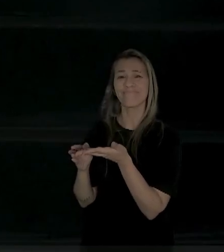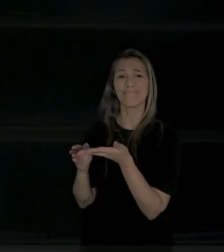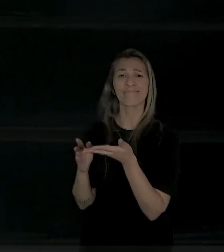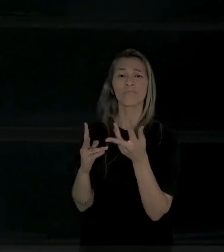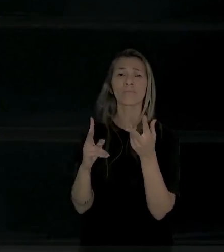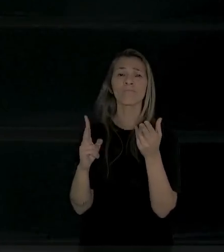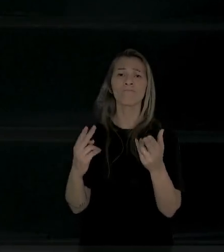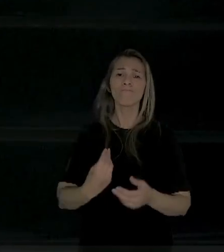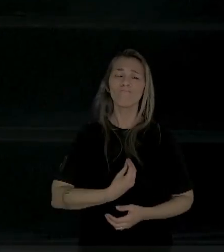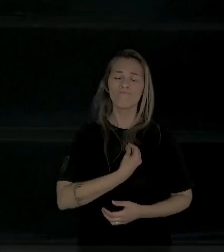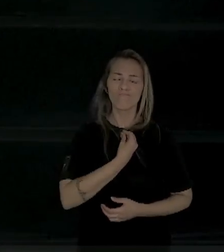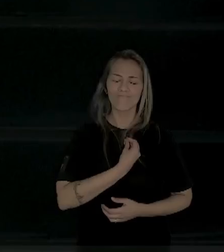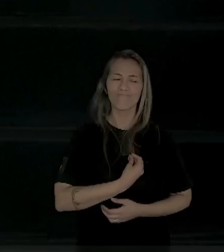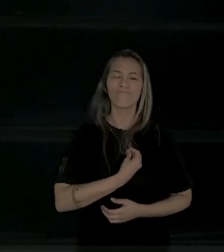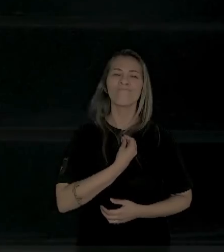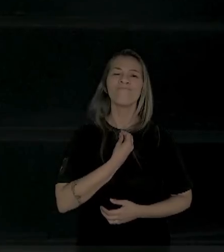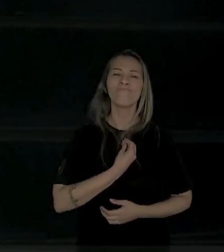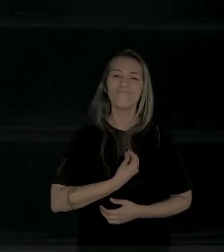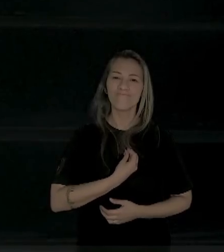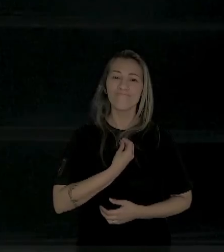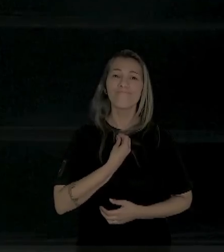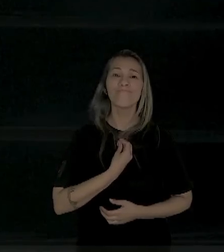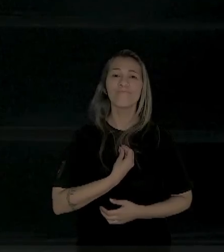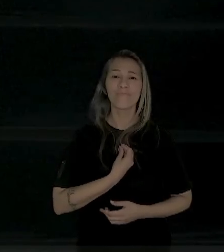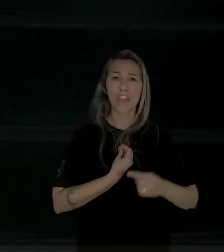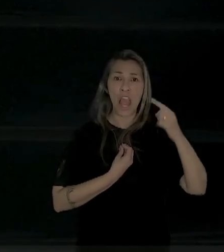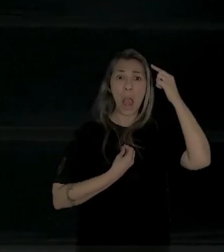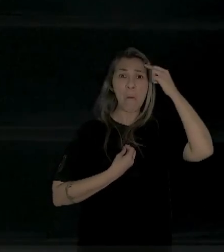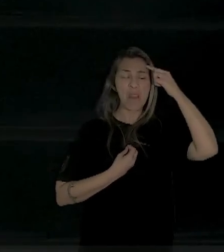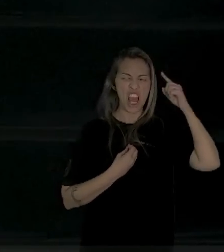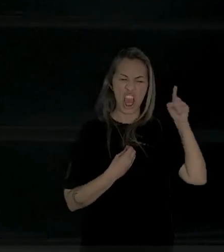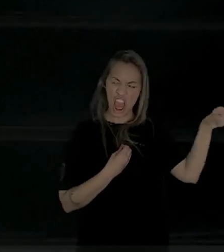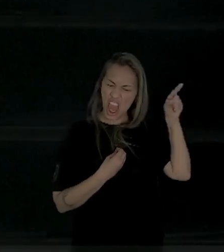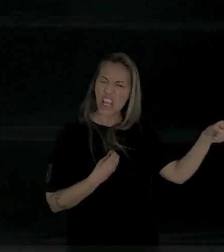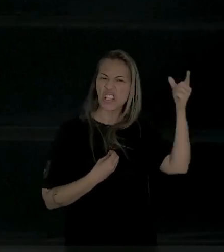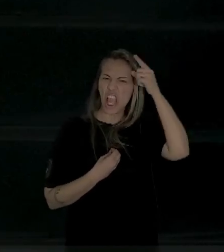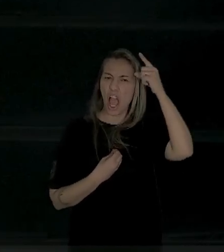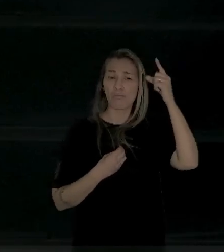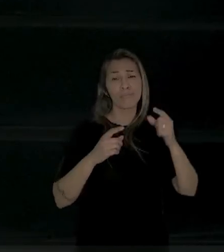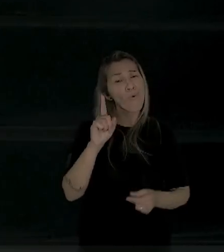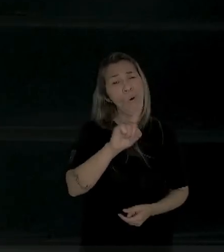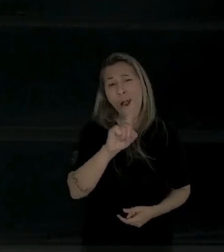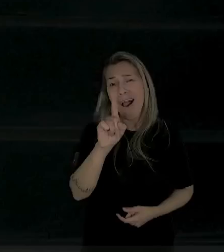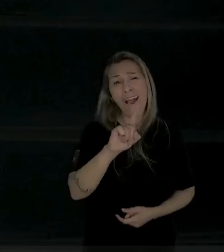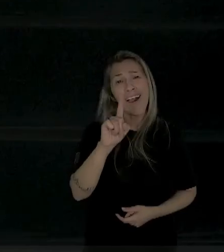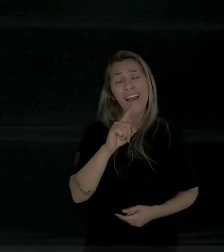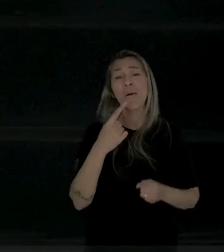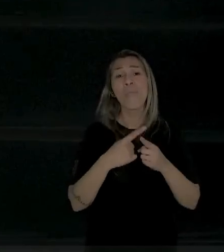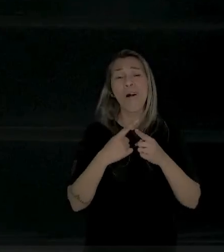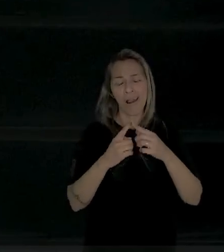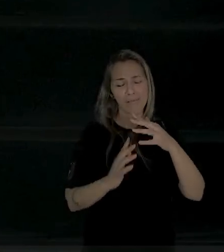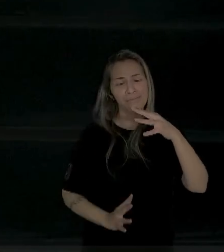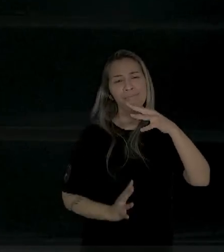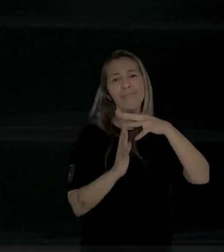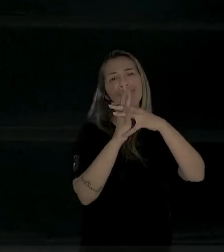vida, que não é o diabo. É só para você cair a real que você tem limite. E que a força